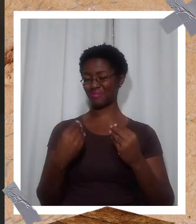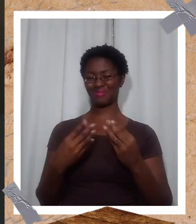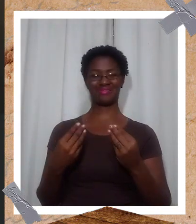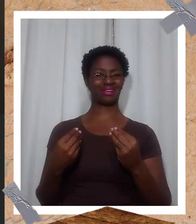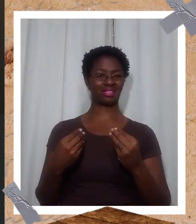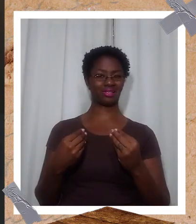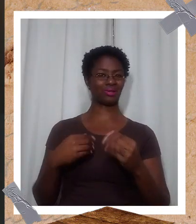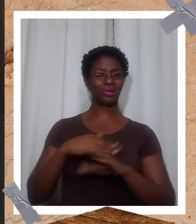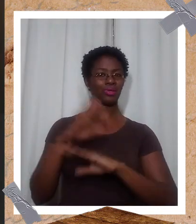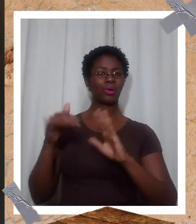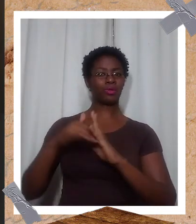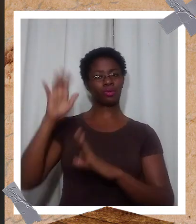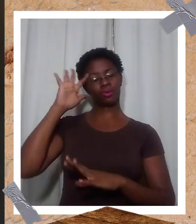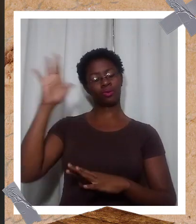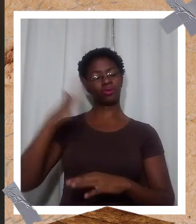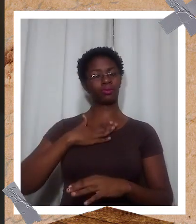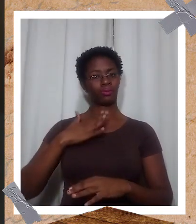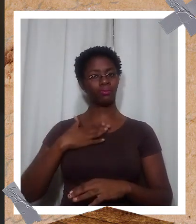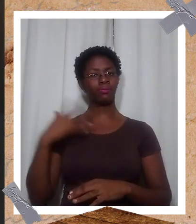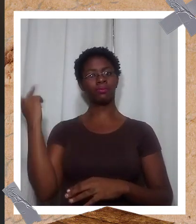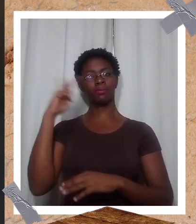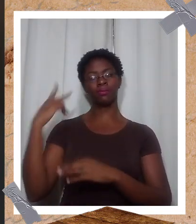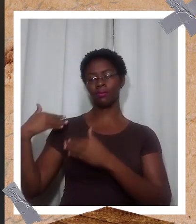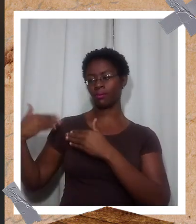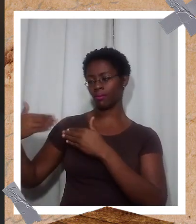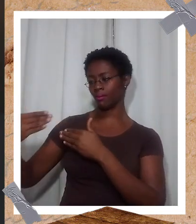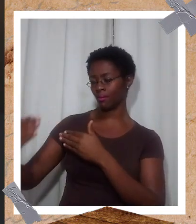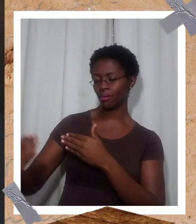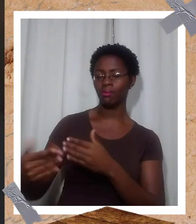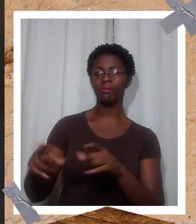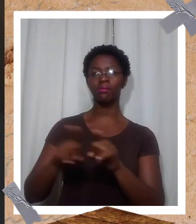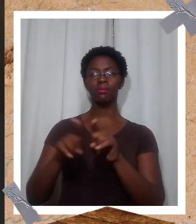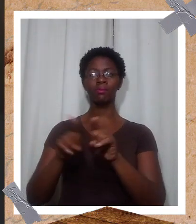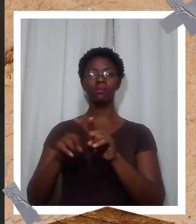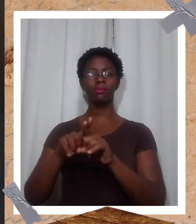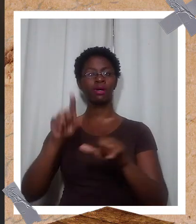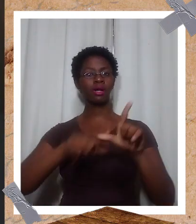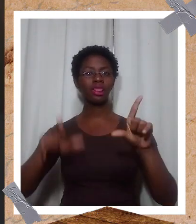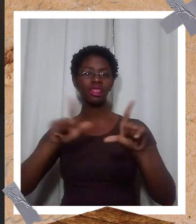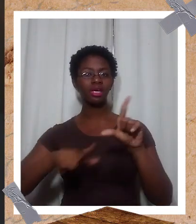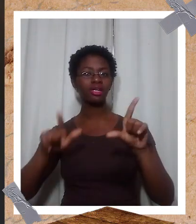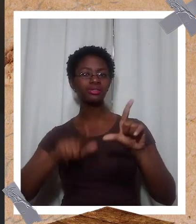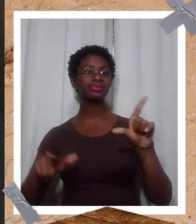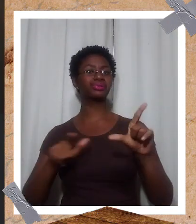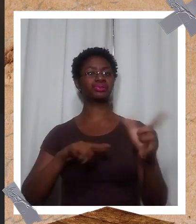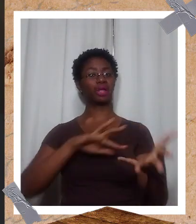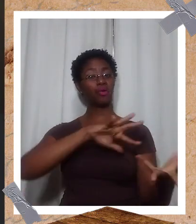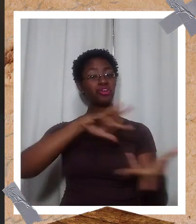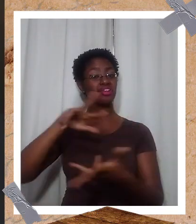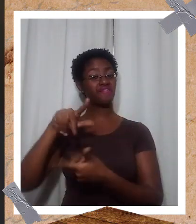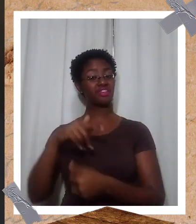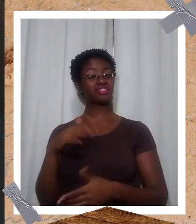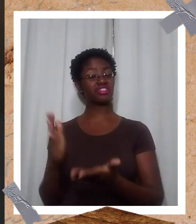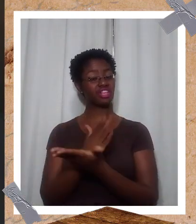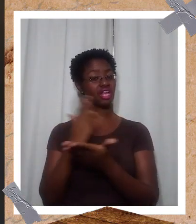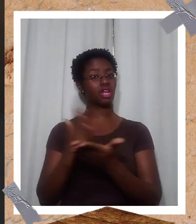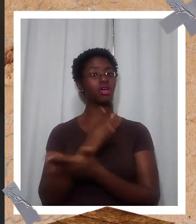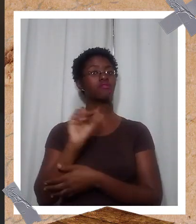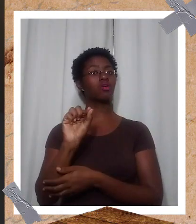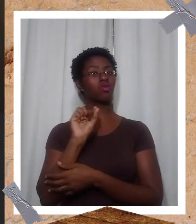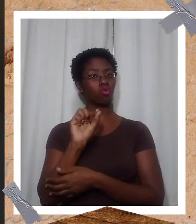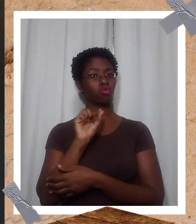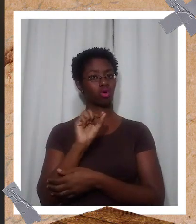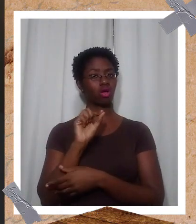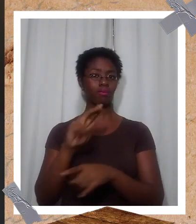essa minha trajetória, né, no universo da literatura, no universo dos livros, foi, num primeiro momento, por conta de um livro